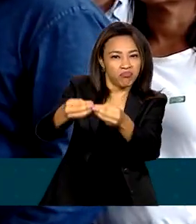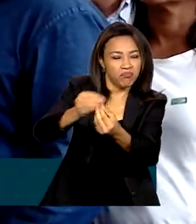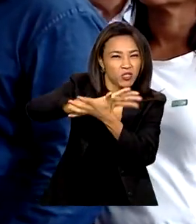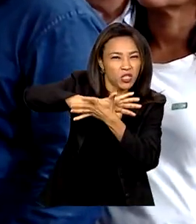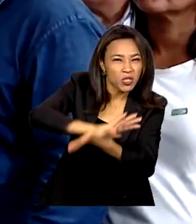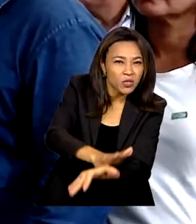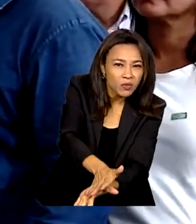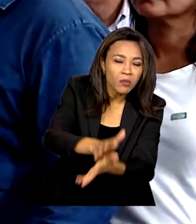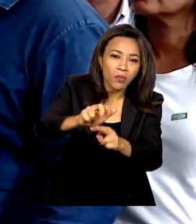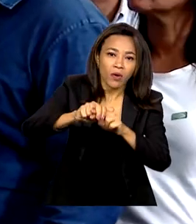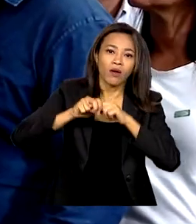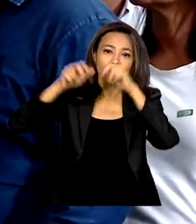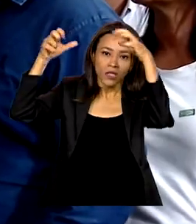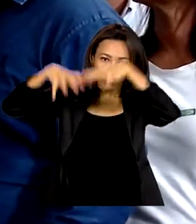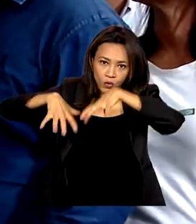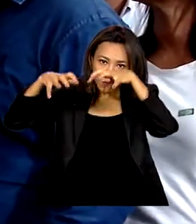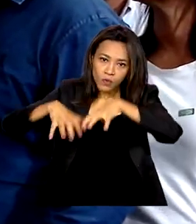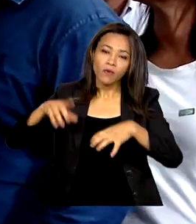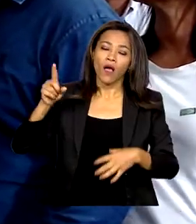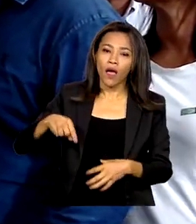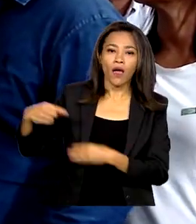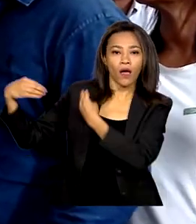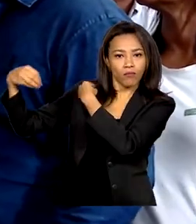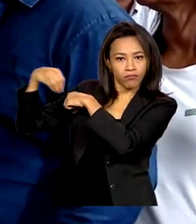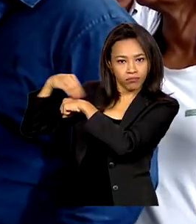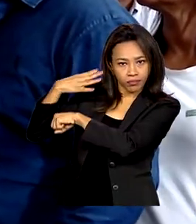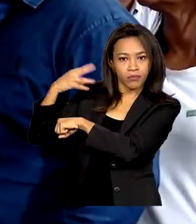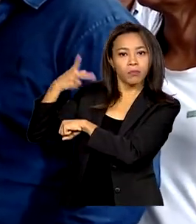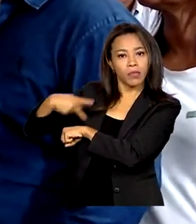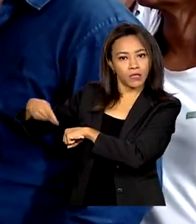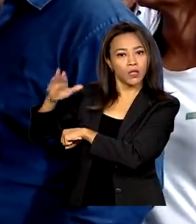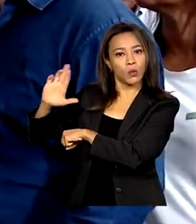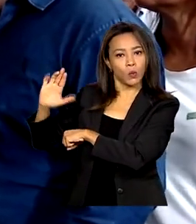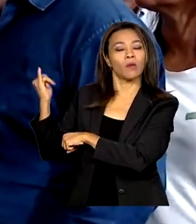função do evento, é orientação do presidente Lula que a gente faça também.